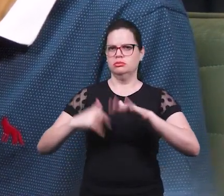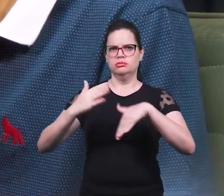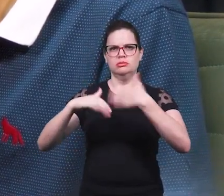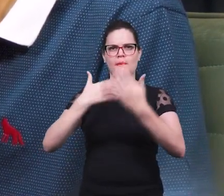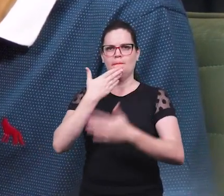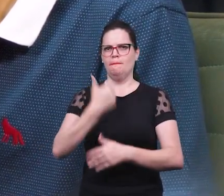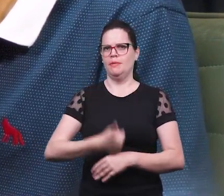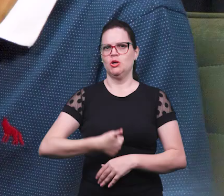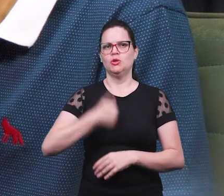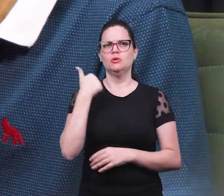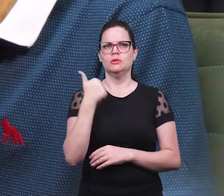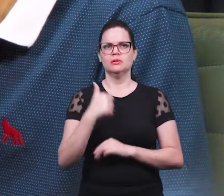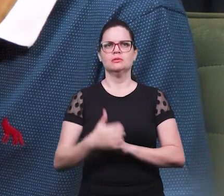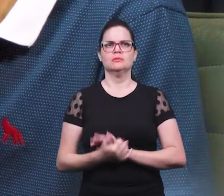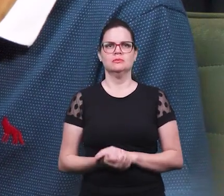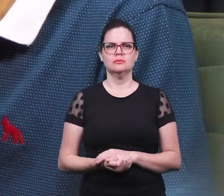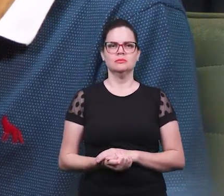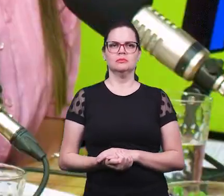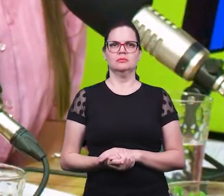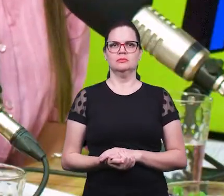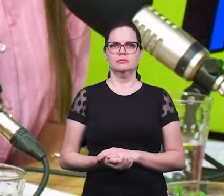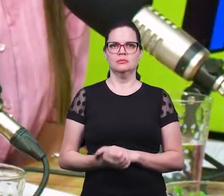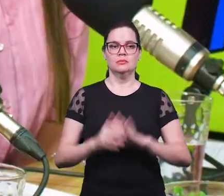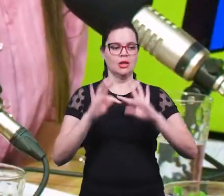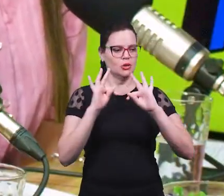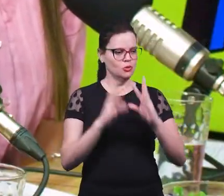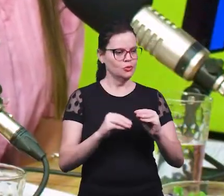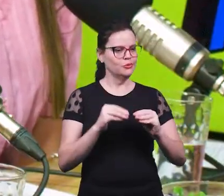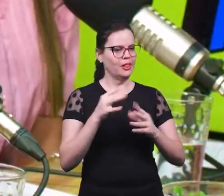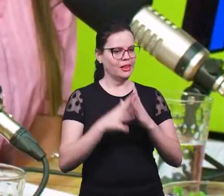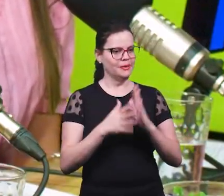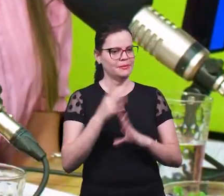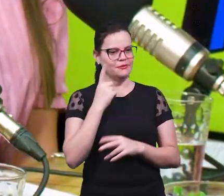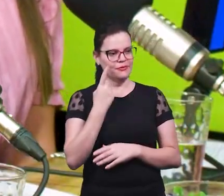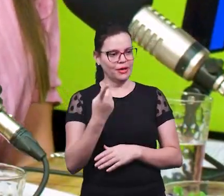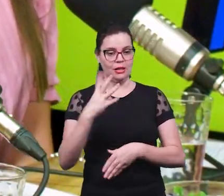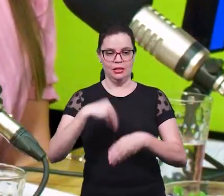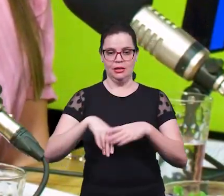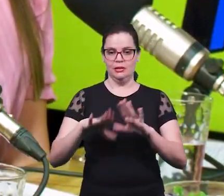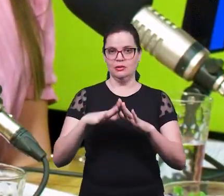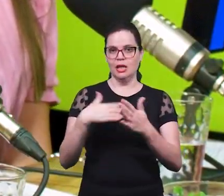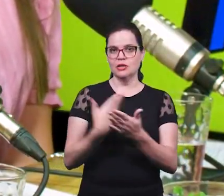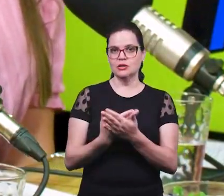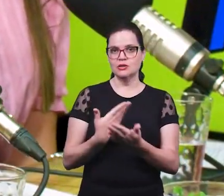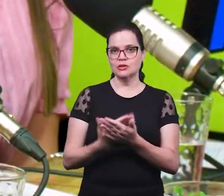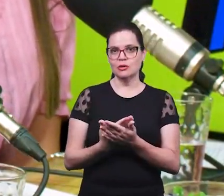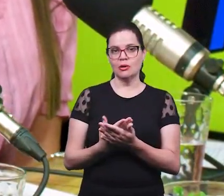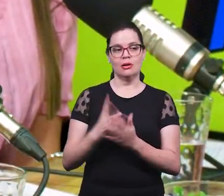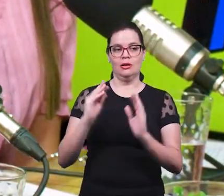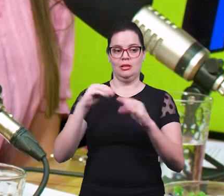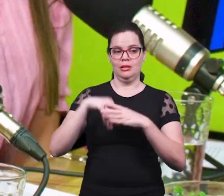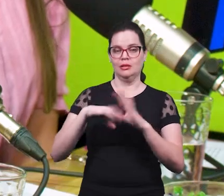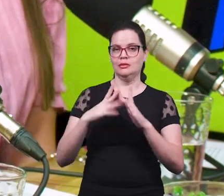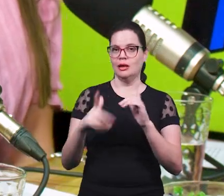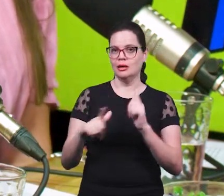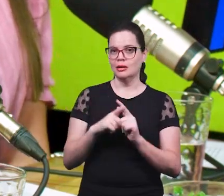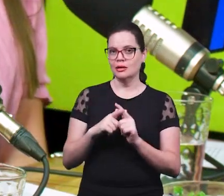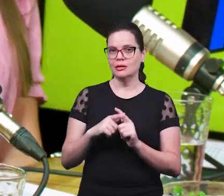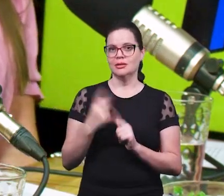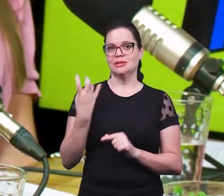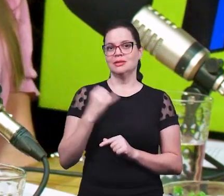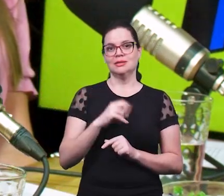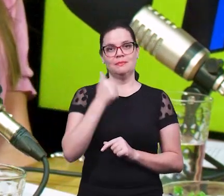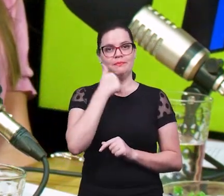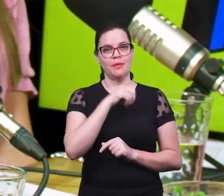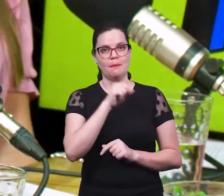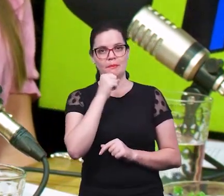melhorei bastante depois. Isso tudo interfere, né? Você Sim, viu? Na escola, Sim. na igreja. Uhum. Então, se os